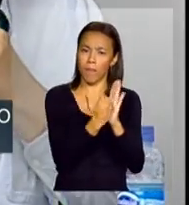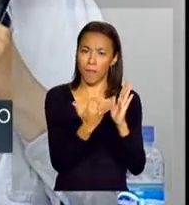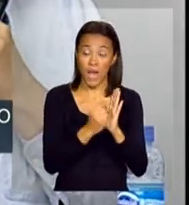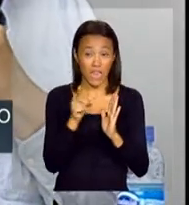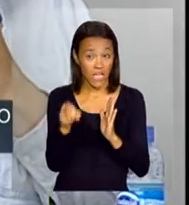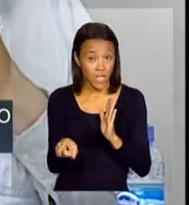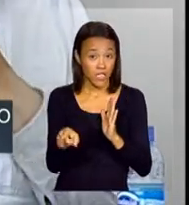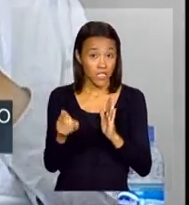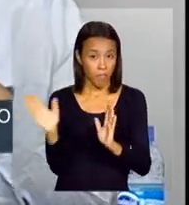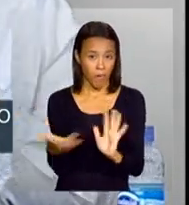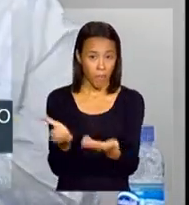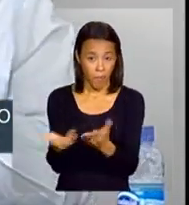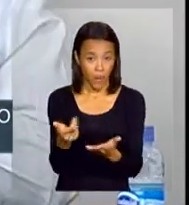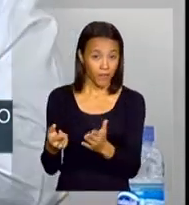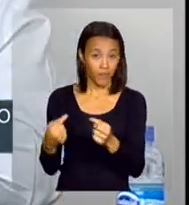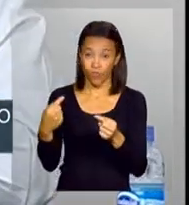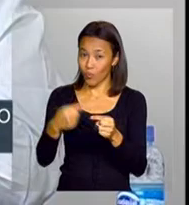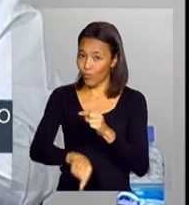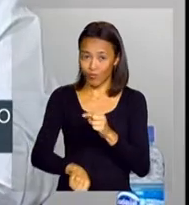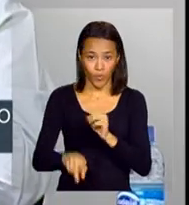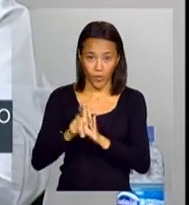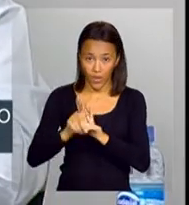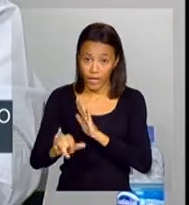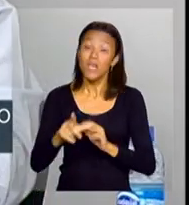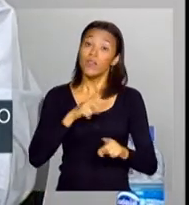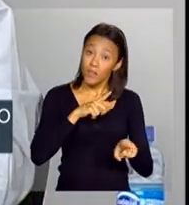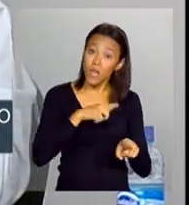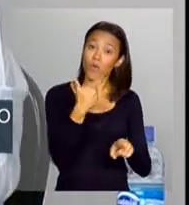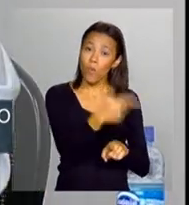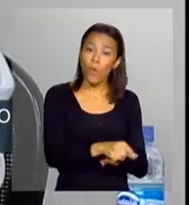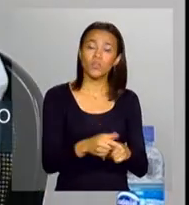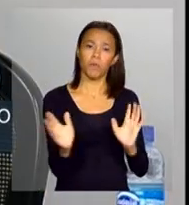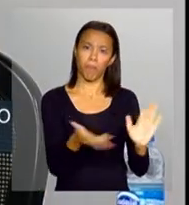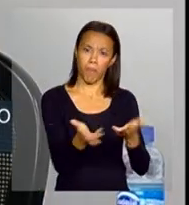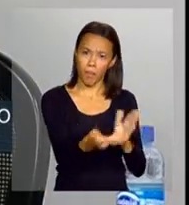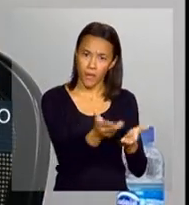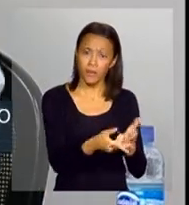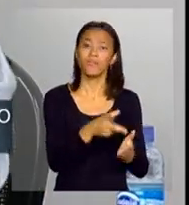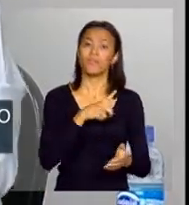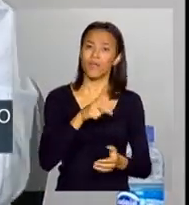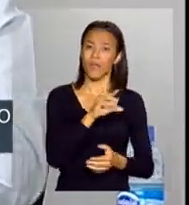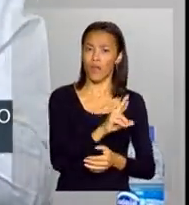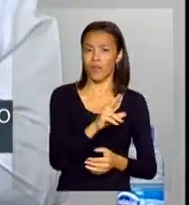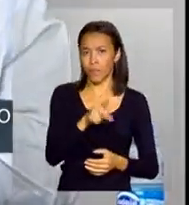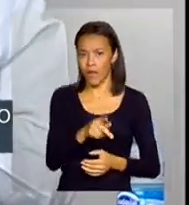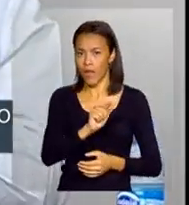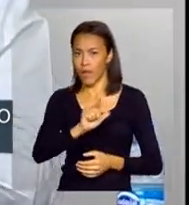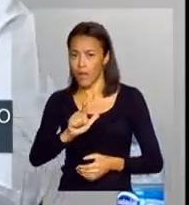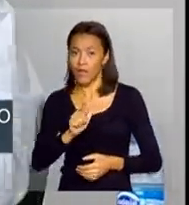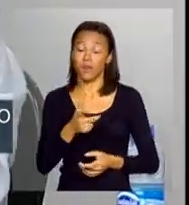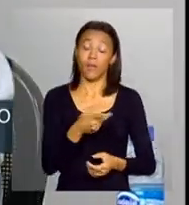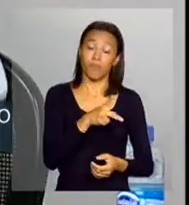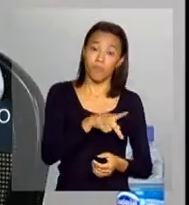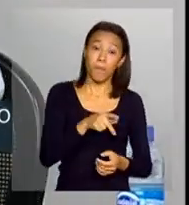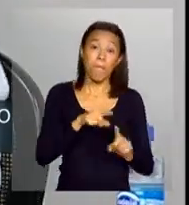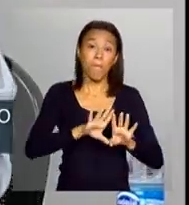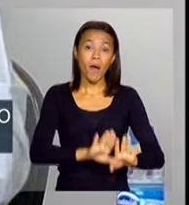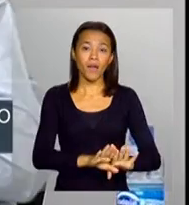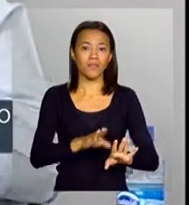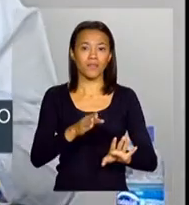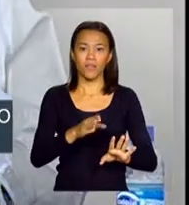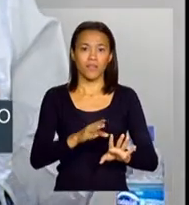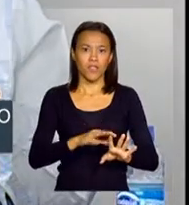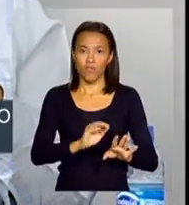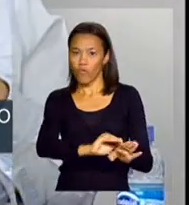desmatou ilegalmente, a RP e a RL, tem o que desmatou, tem RP e RL, mas APP e RL, mas não